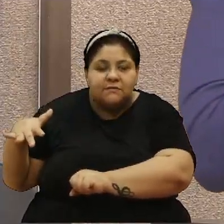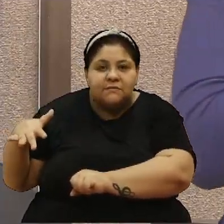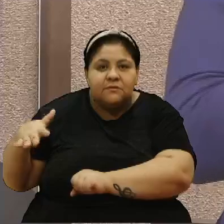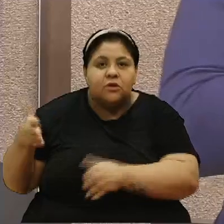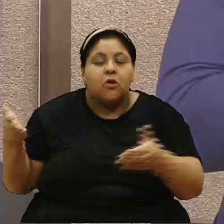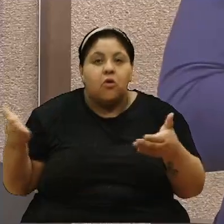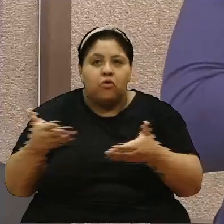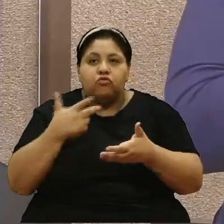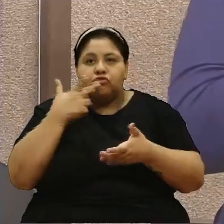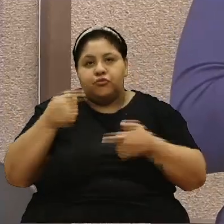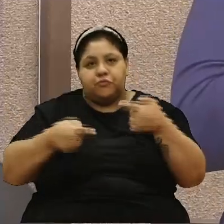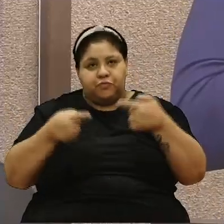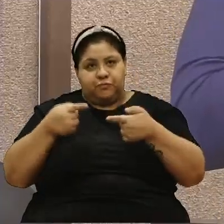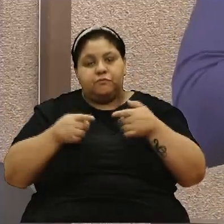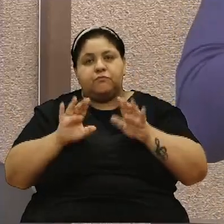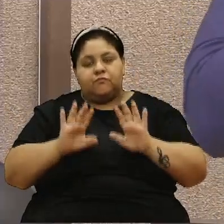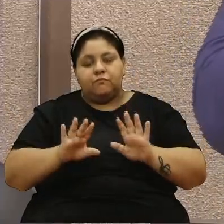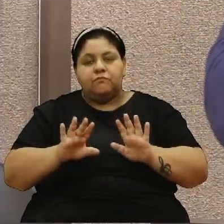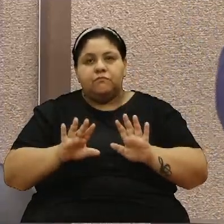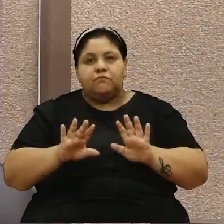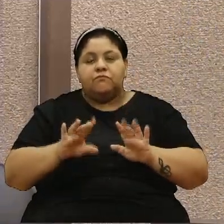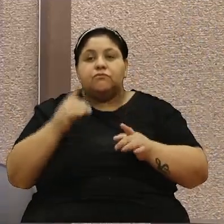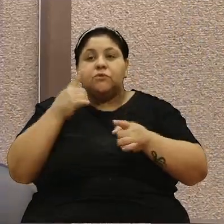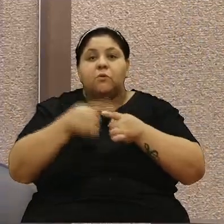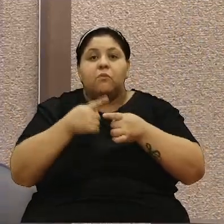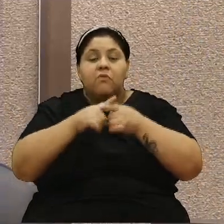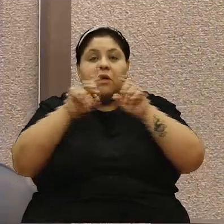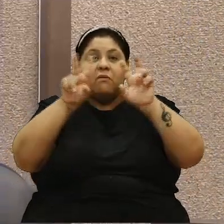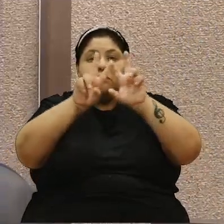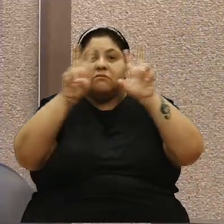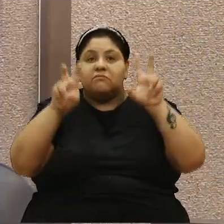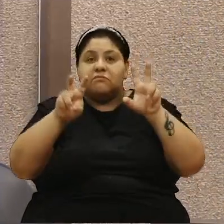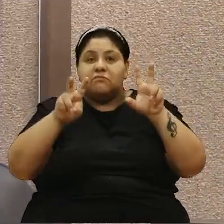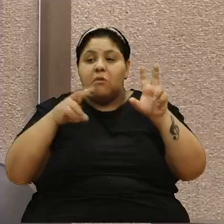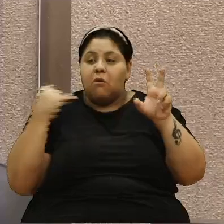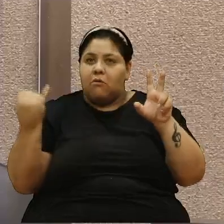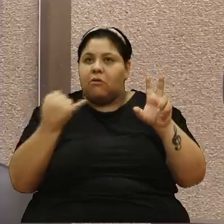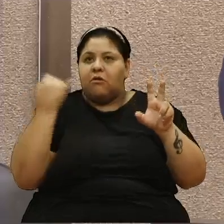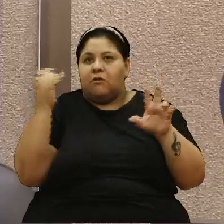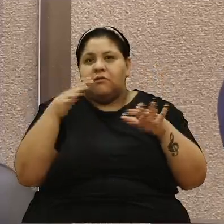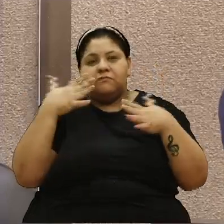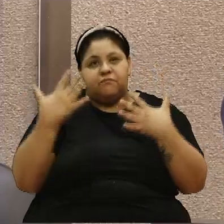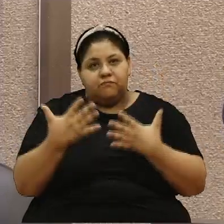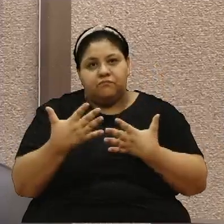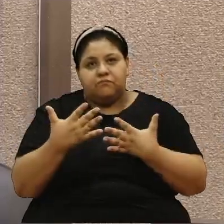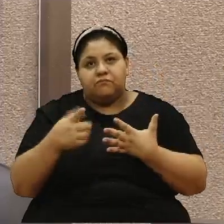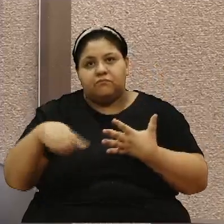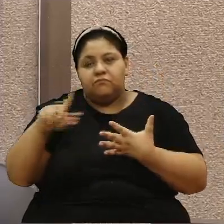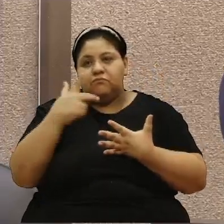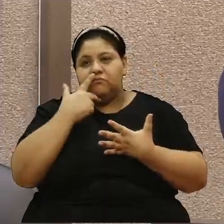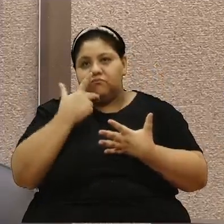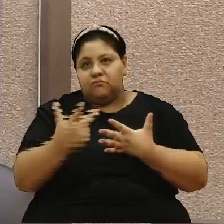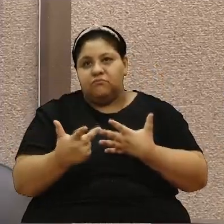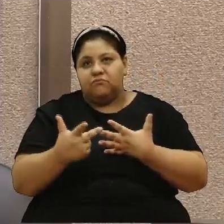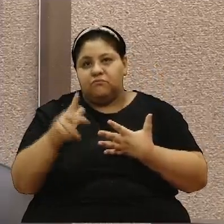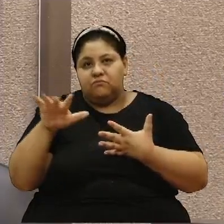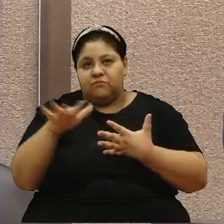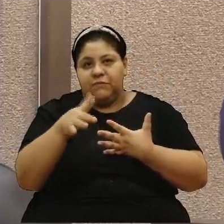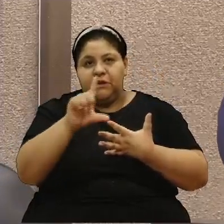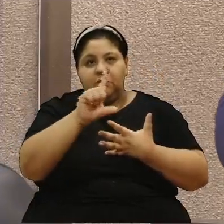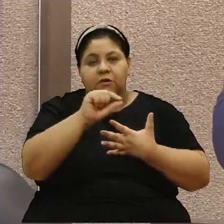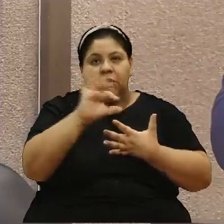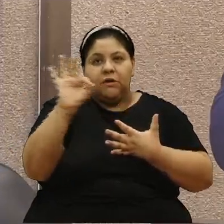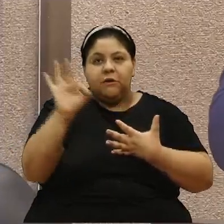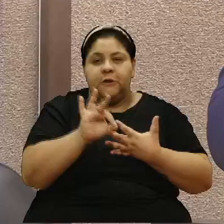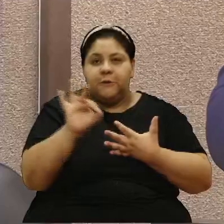esse debate para essa casa, porque é um assunto de extrema relevância. Então, se nós estamos falando de cerca de